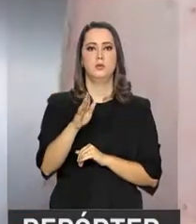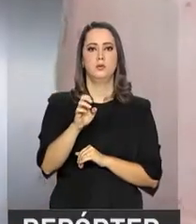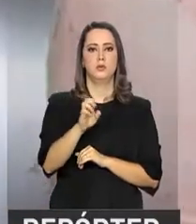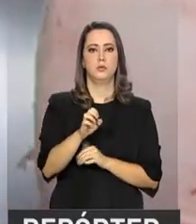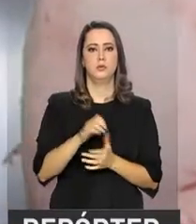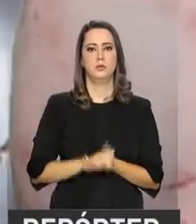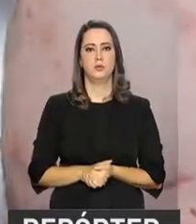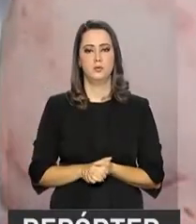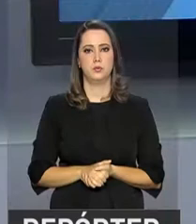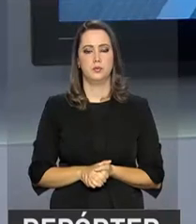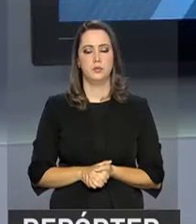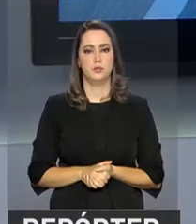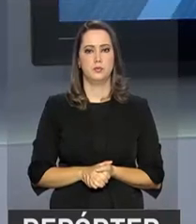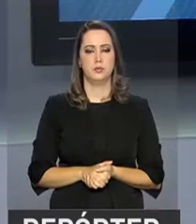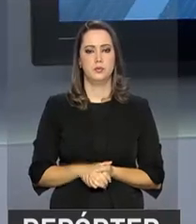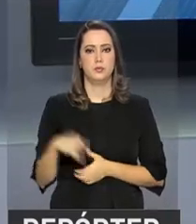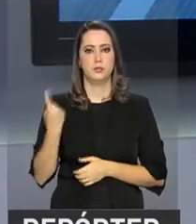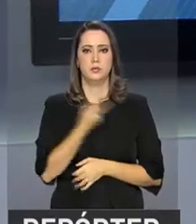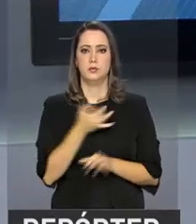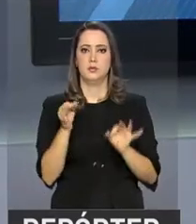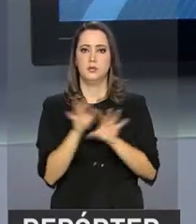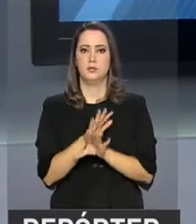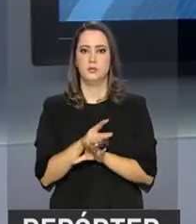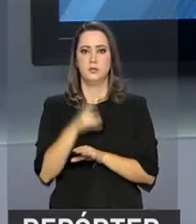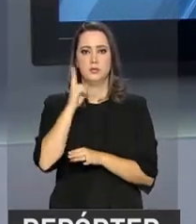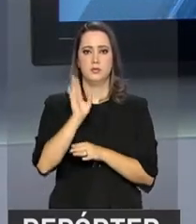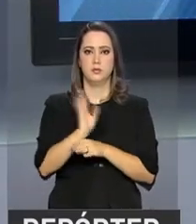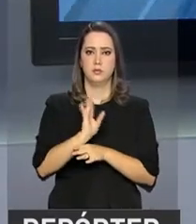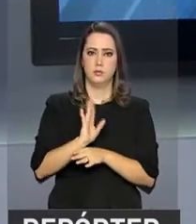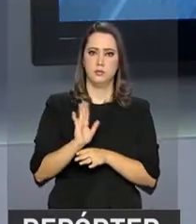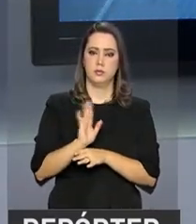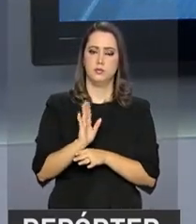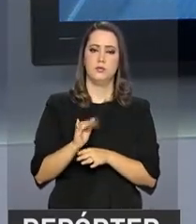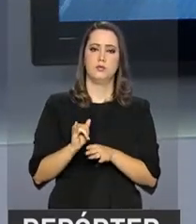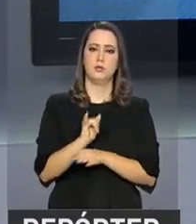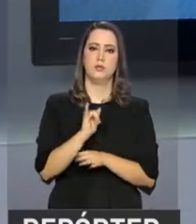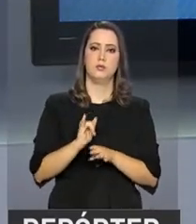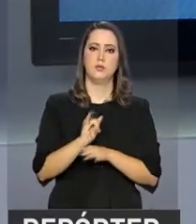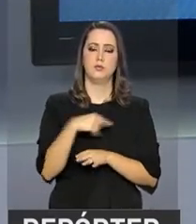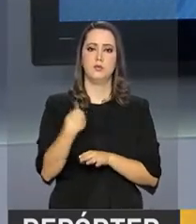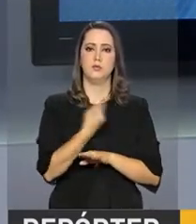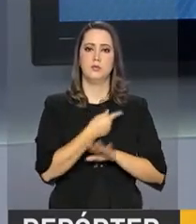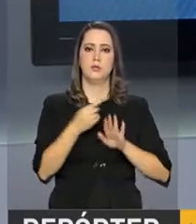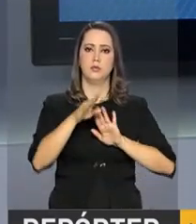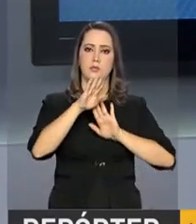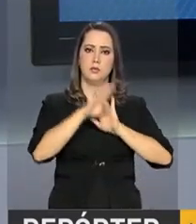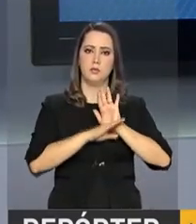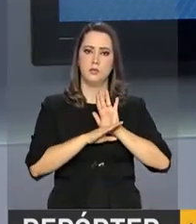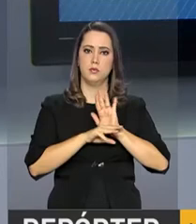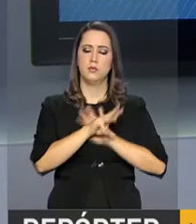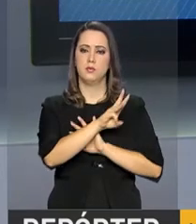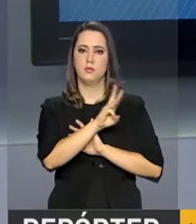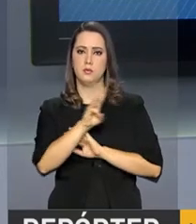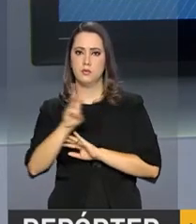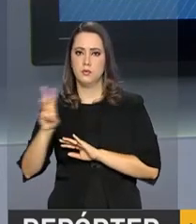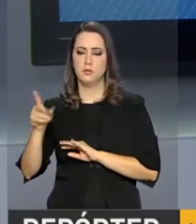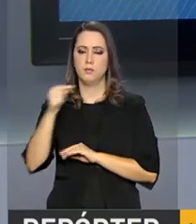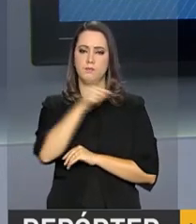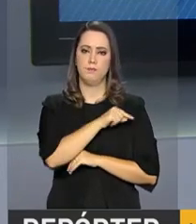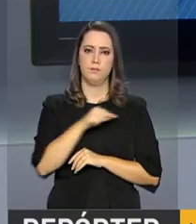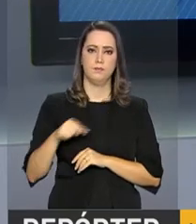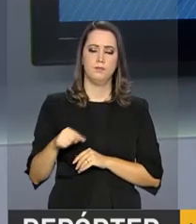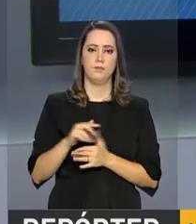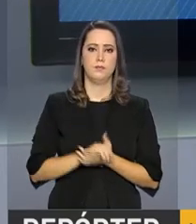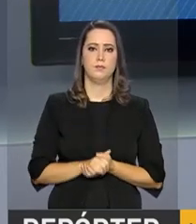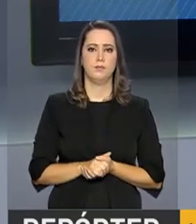ibge nós ficamos por aqui você pode rever as reportagens no youtube toda a nossa programação também está na